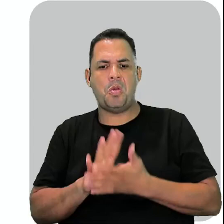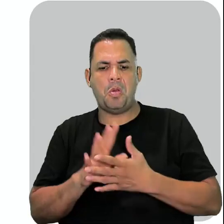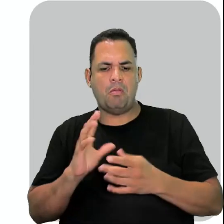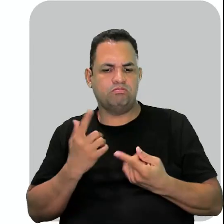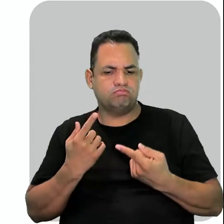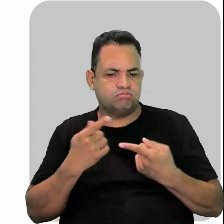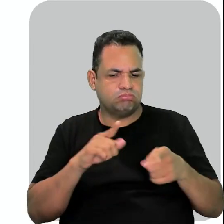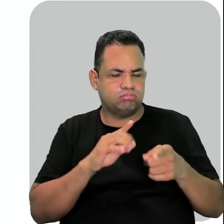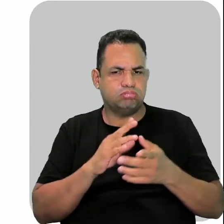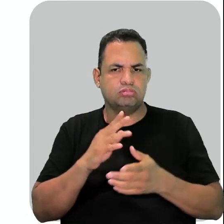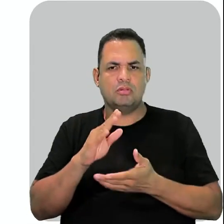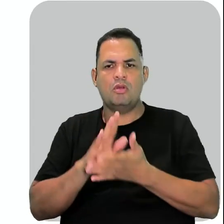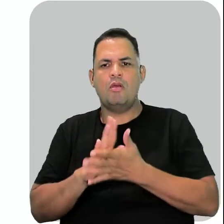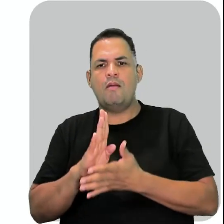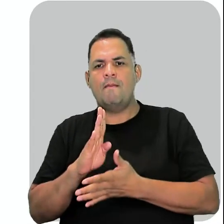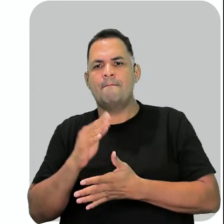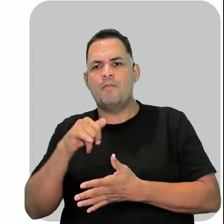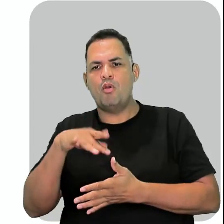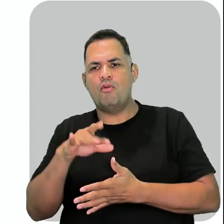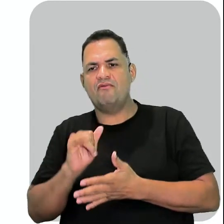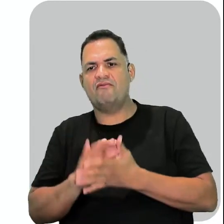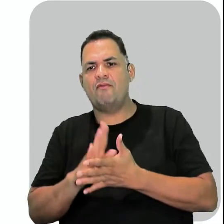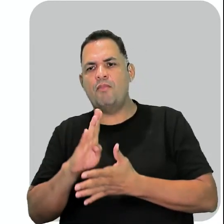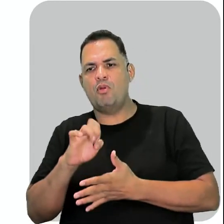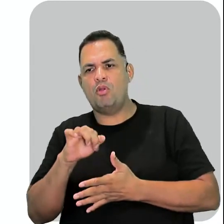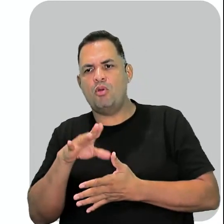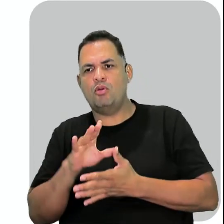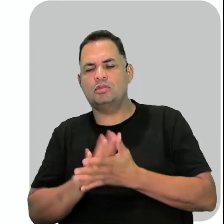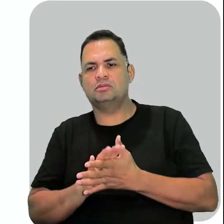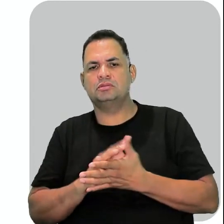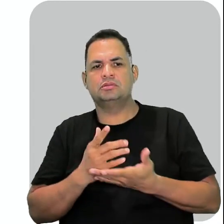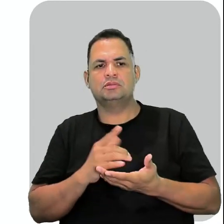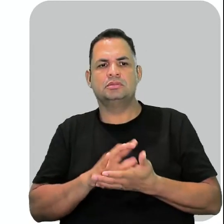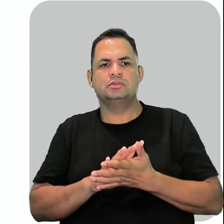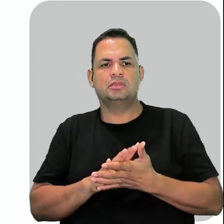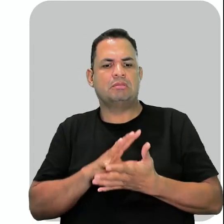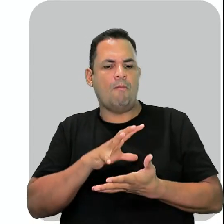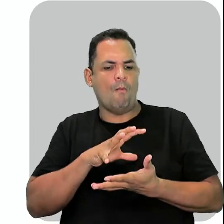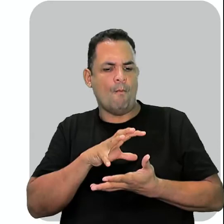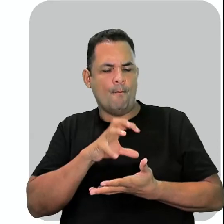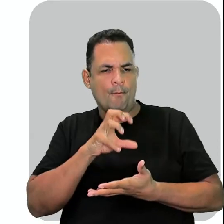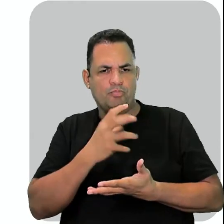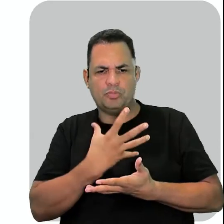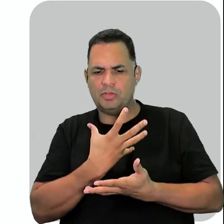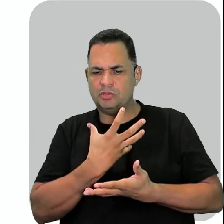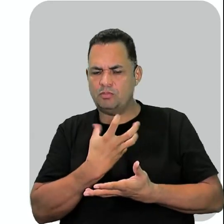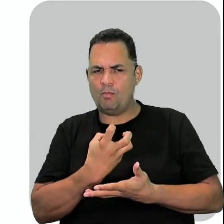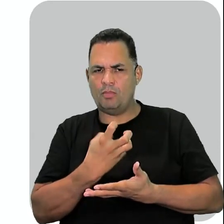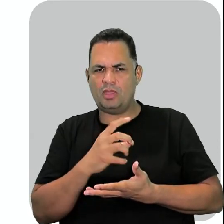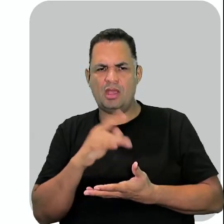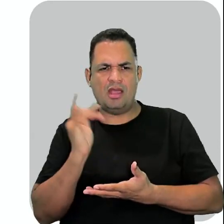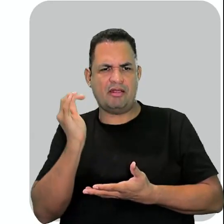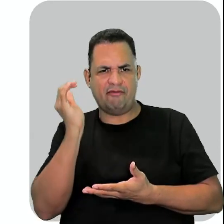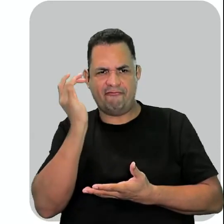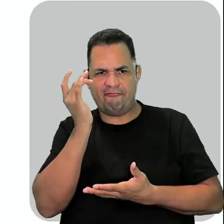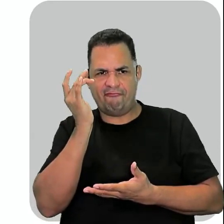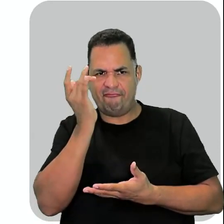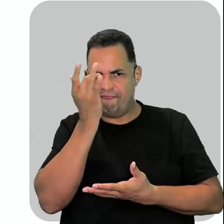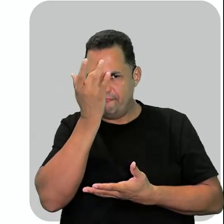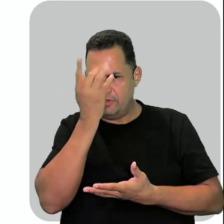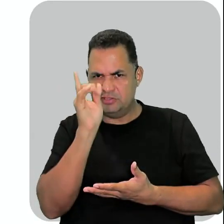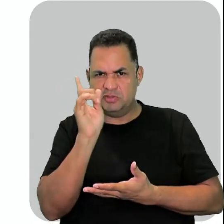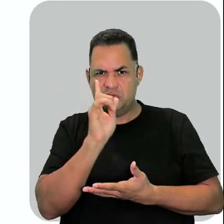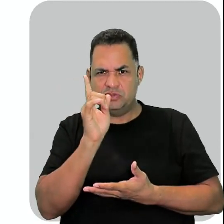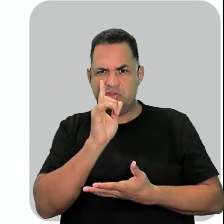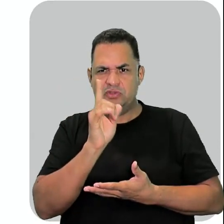por mofo, por bolores, por lava e nem seca facilmente. Ela tem uma elevada resistência ao